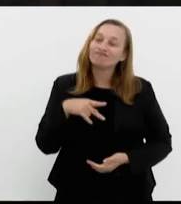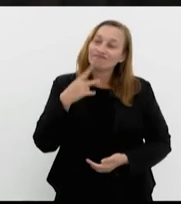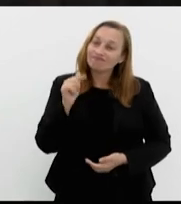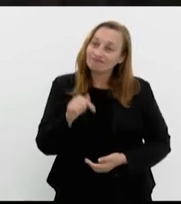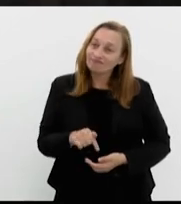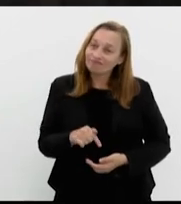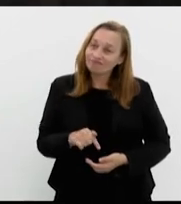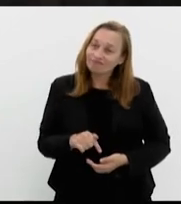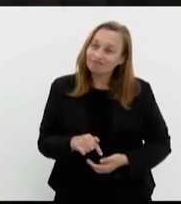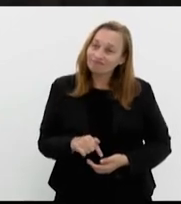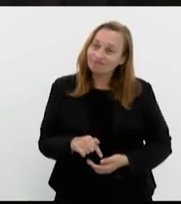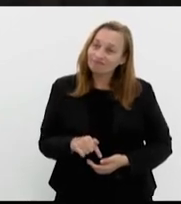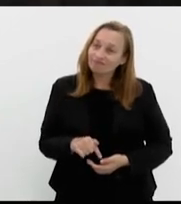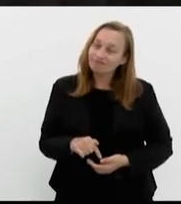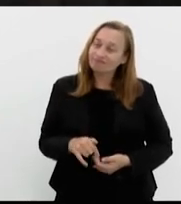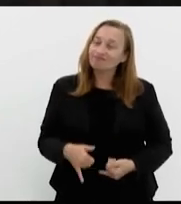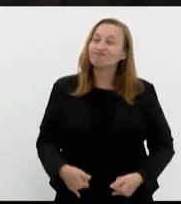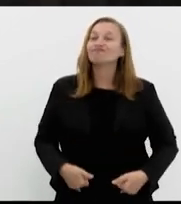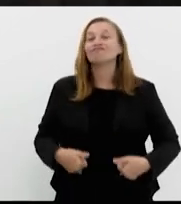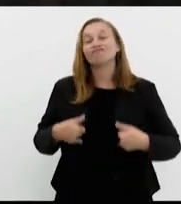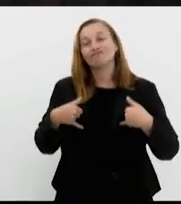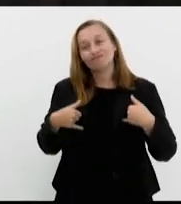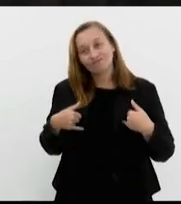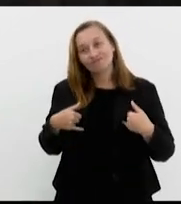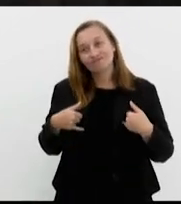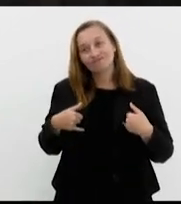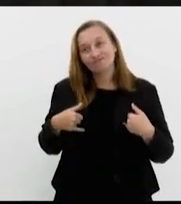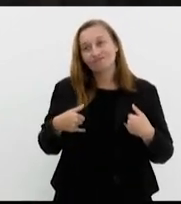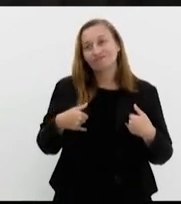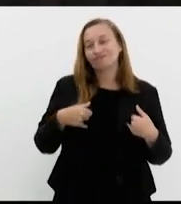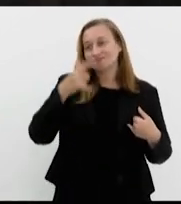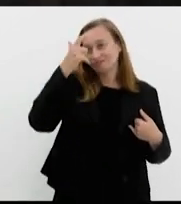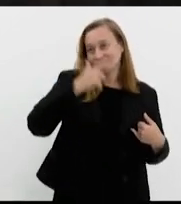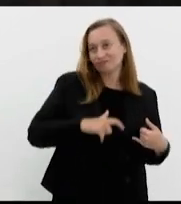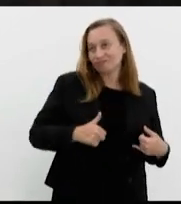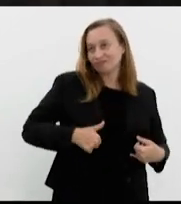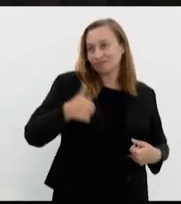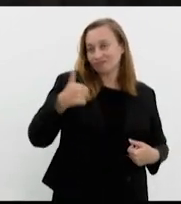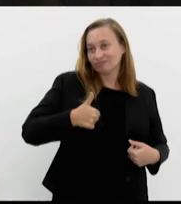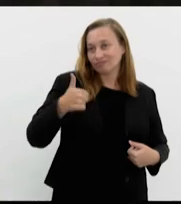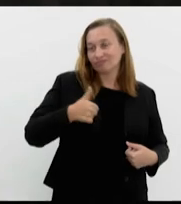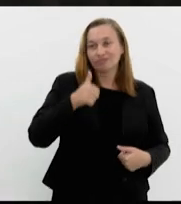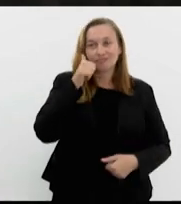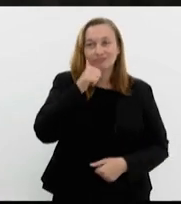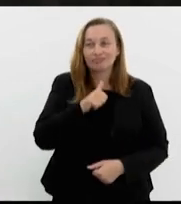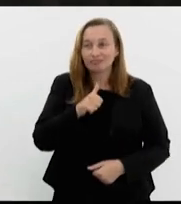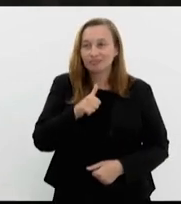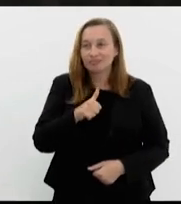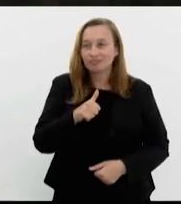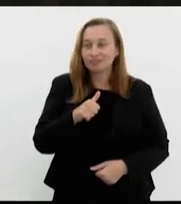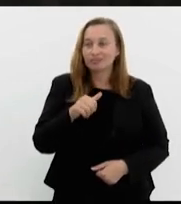meu imenso orgulho em ser a primeira mulher sem terra, deputada estadual,